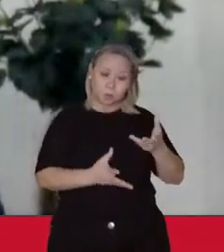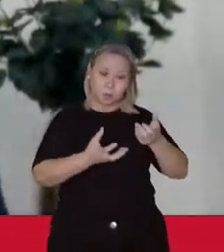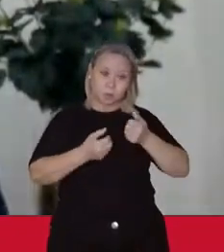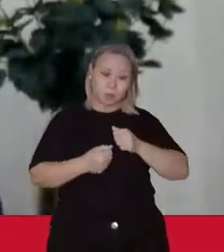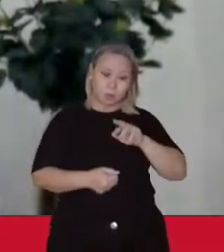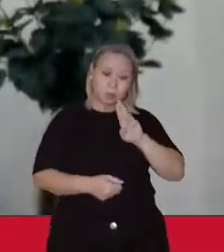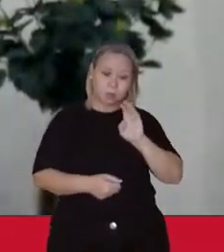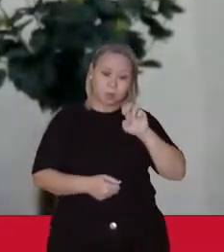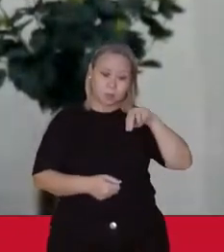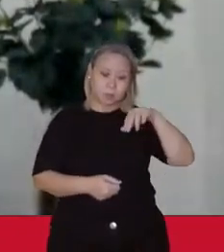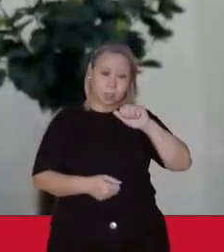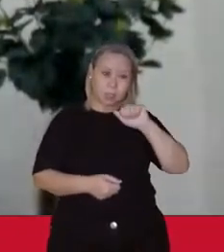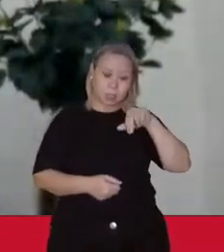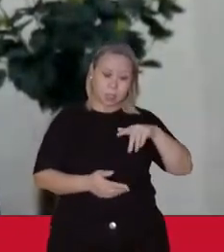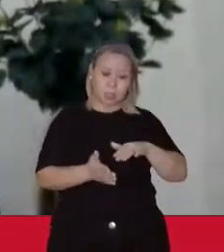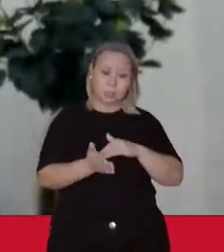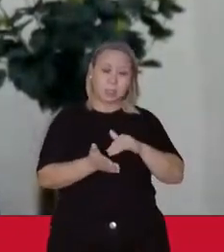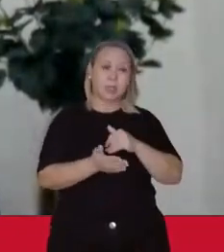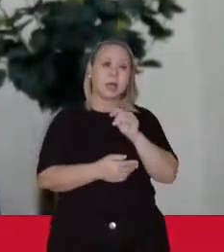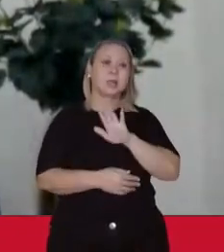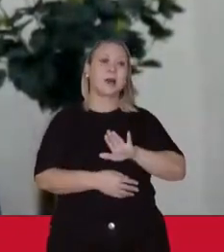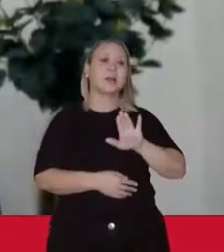Renan, que é o nosso secretário nacional